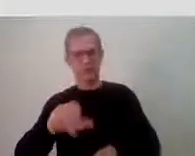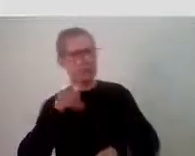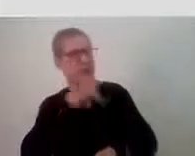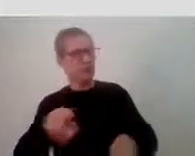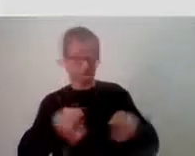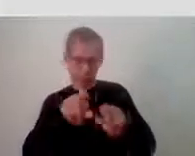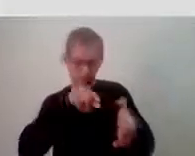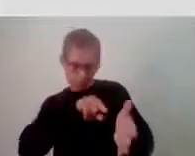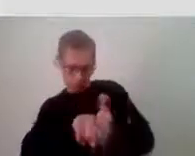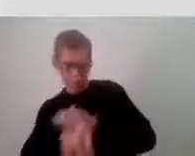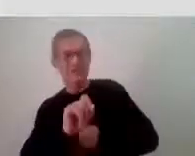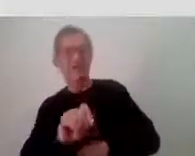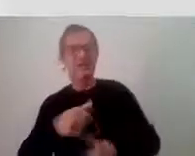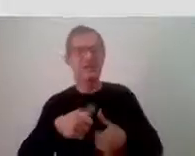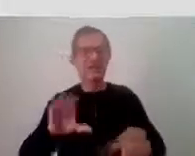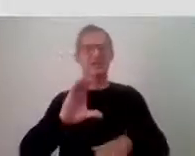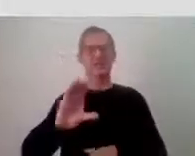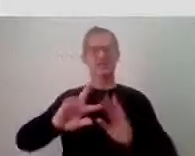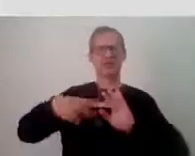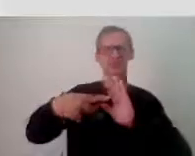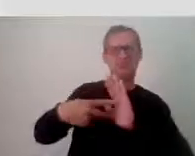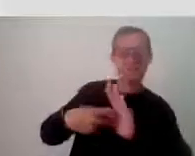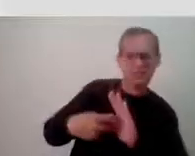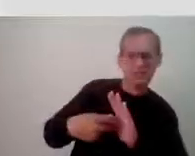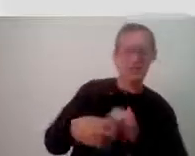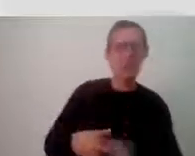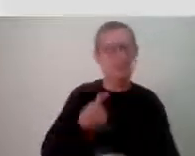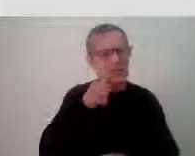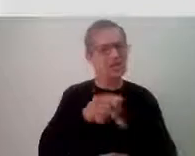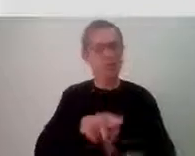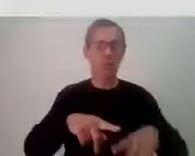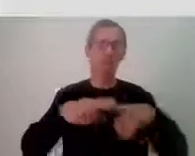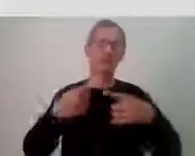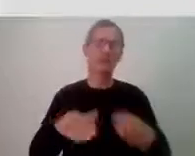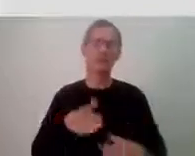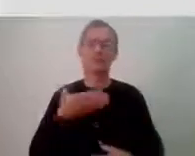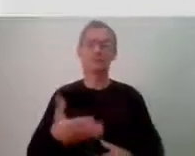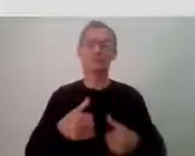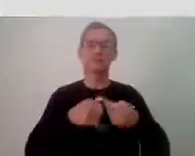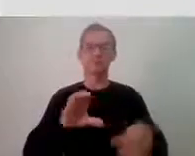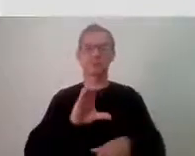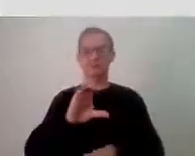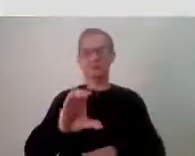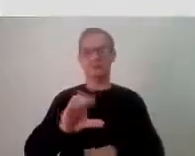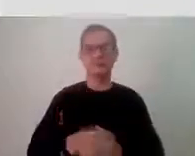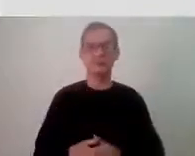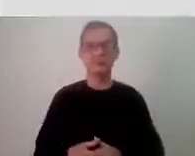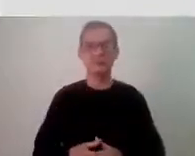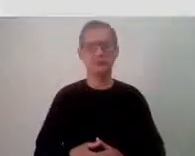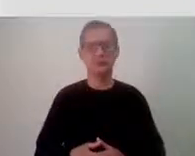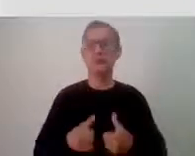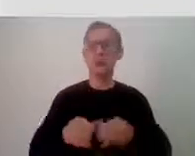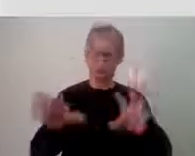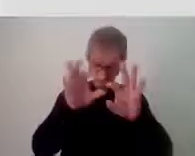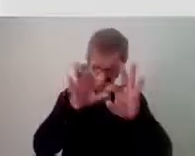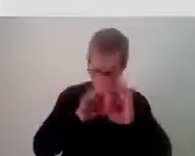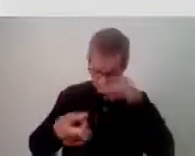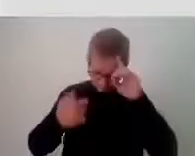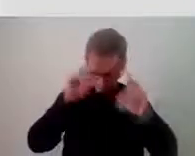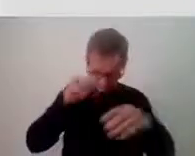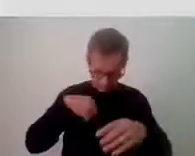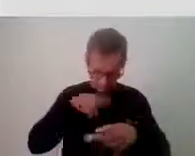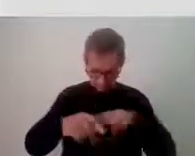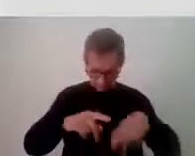pode se perguntar, né? O que esse c está fazendo aí, professora? Então, esse c aqui está relacionado à ideia que eu